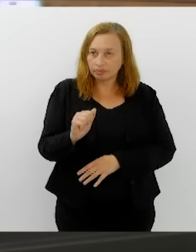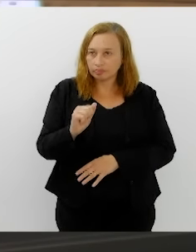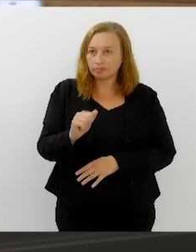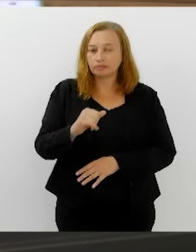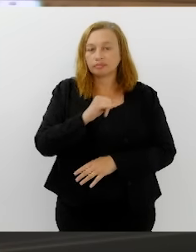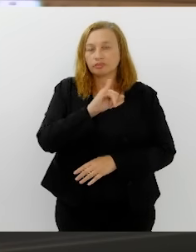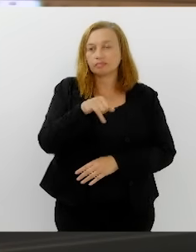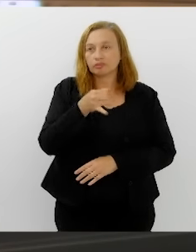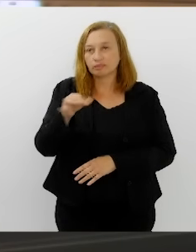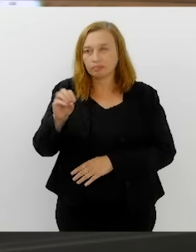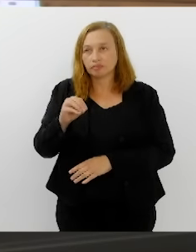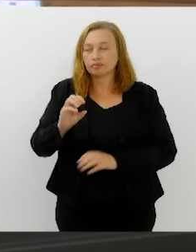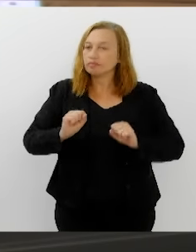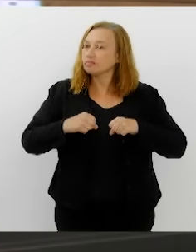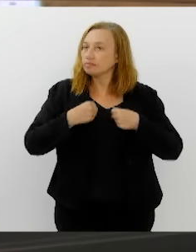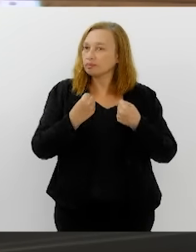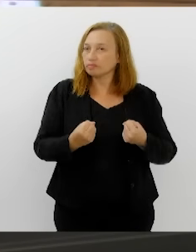então dedicava